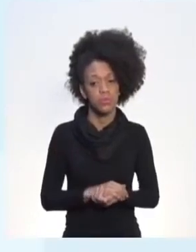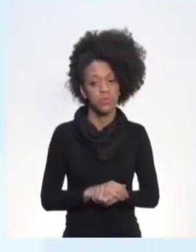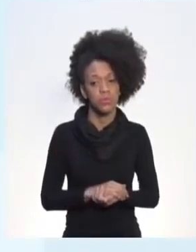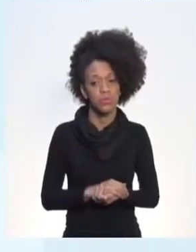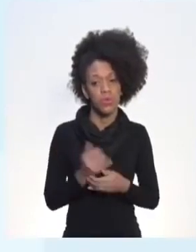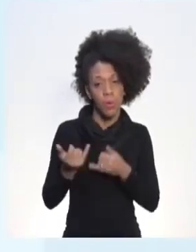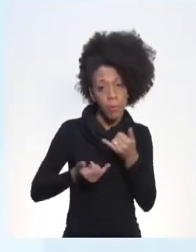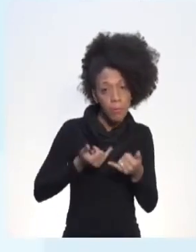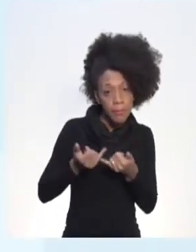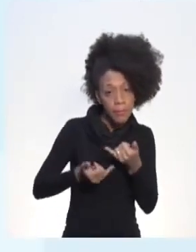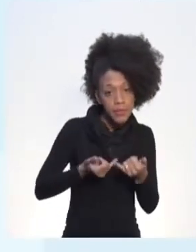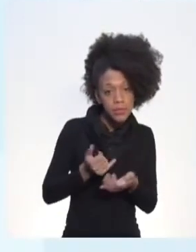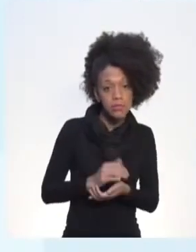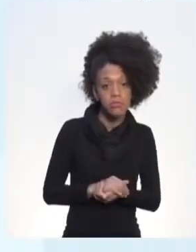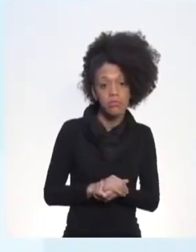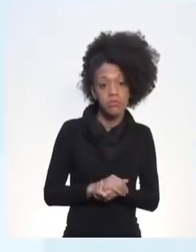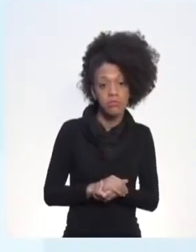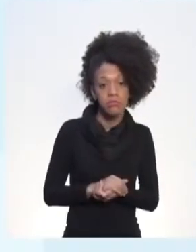Brincando.